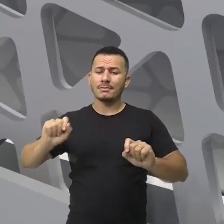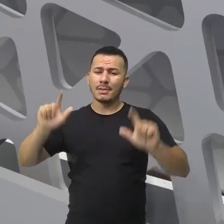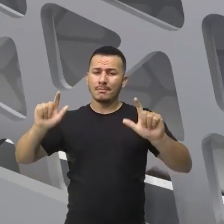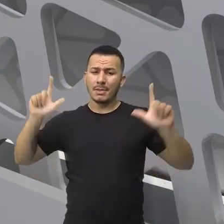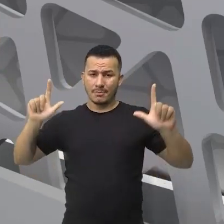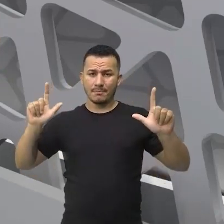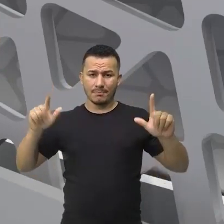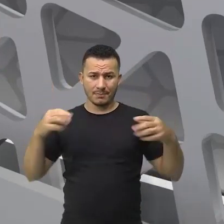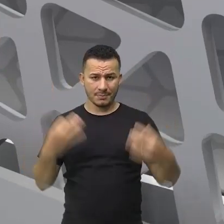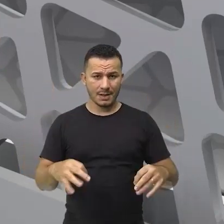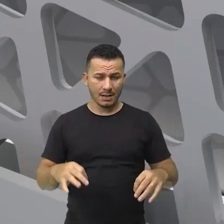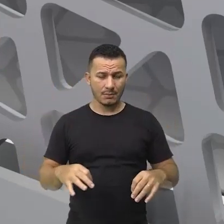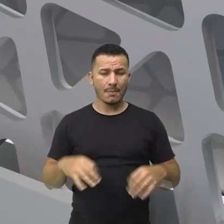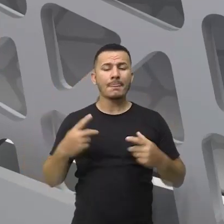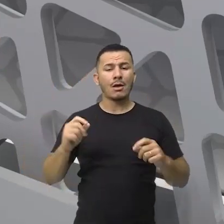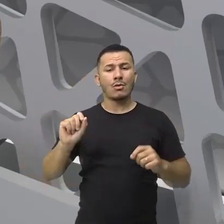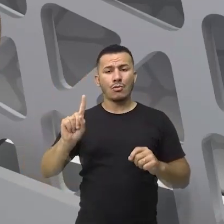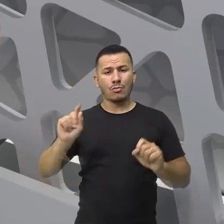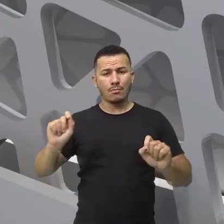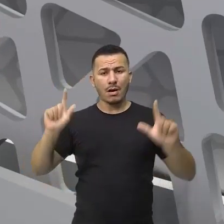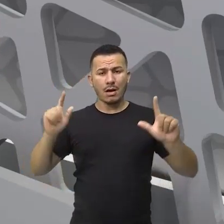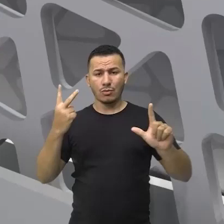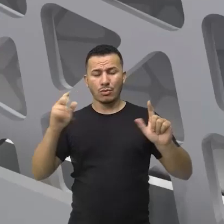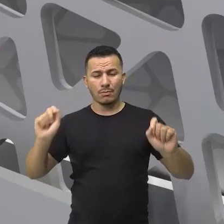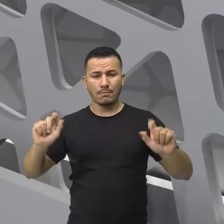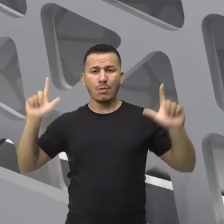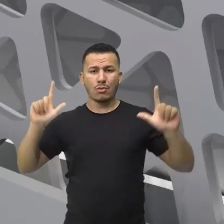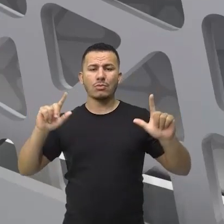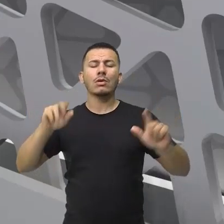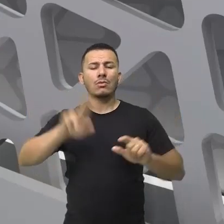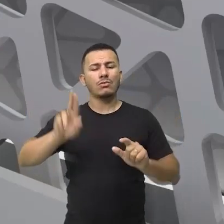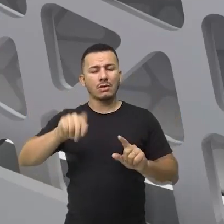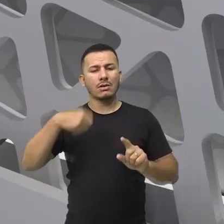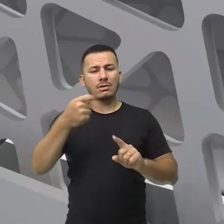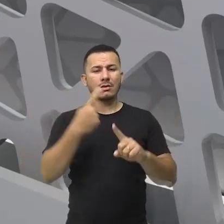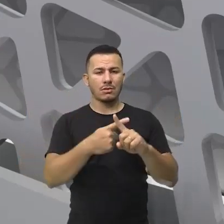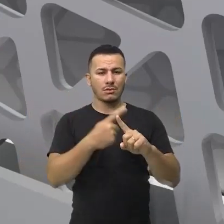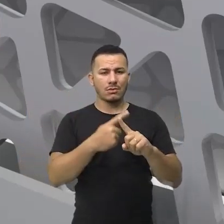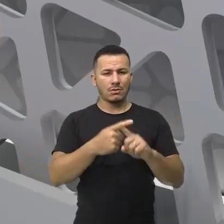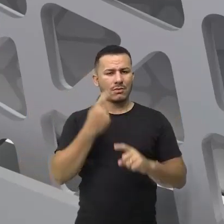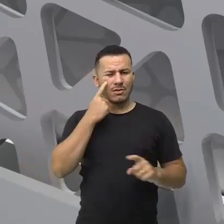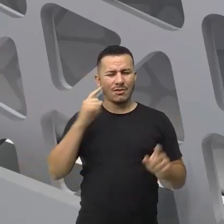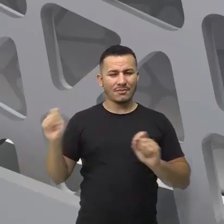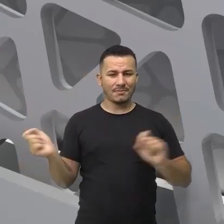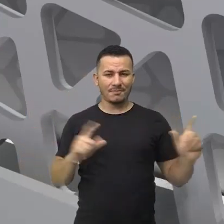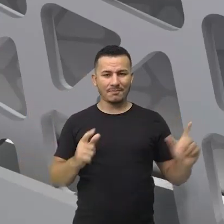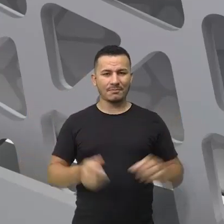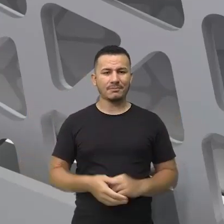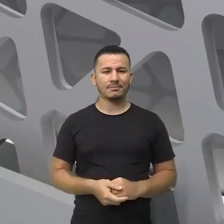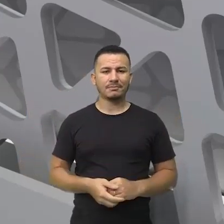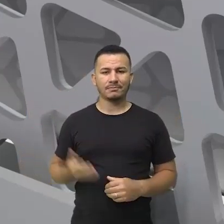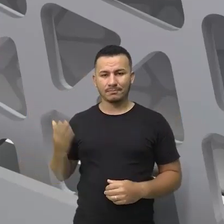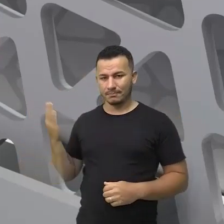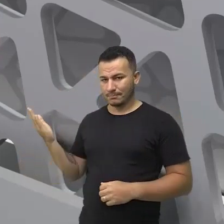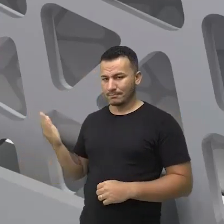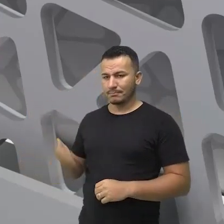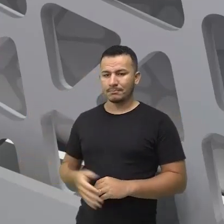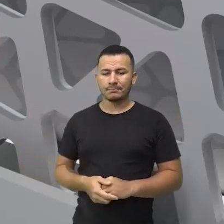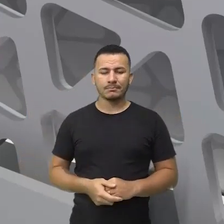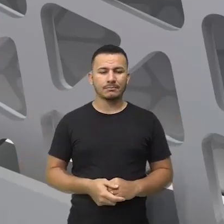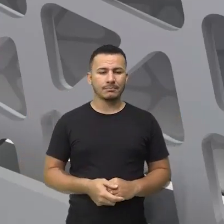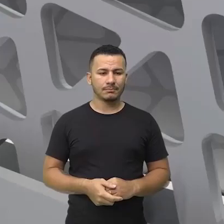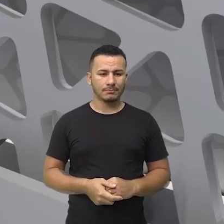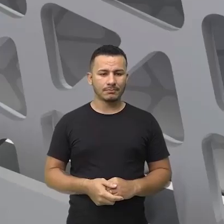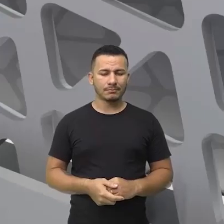essa figura, mas ele quer que ela seja o dobro da primeira. Tá clara a ideia? Para ser o dobro, eu tenho que multiplicar, então, por